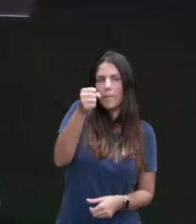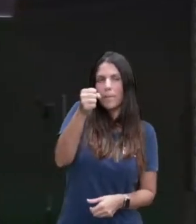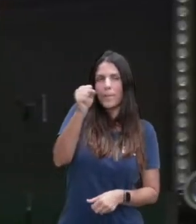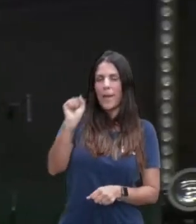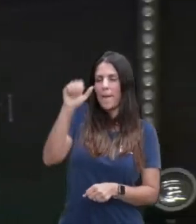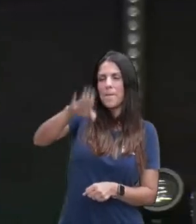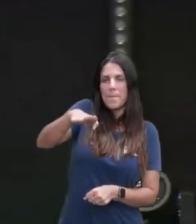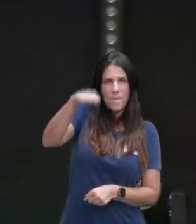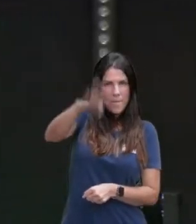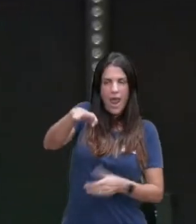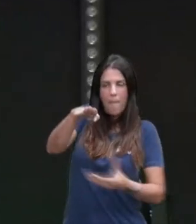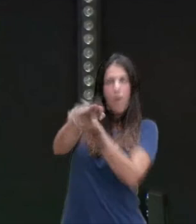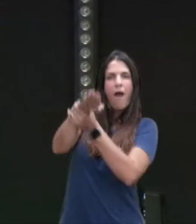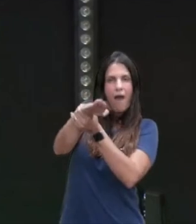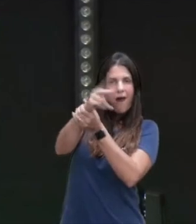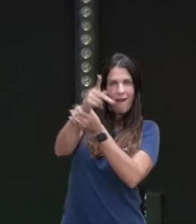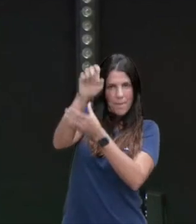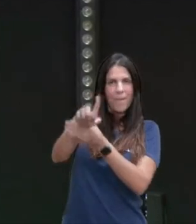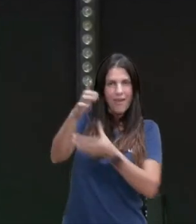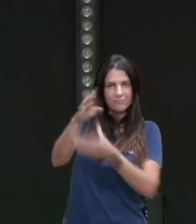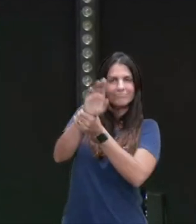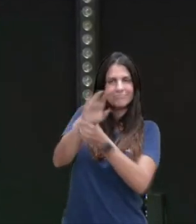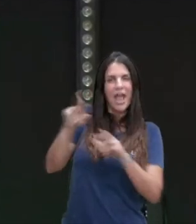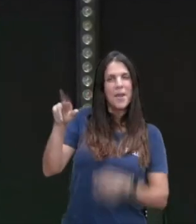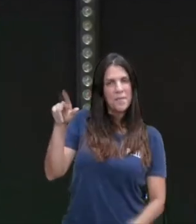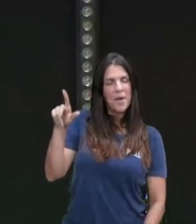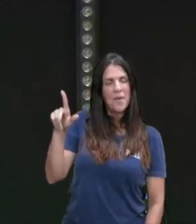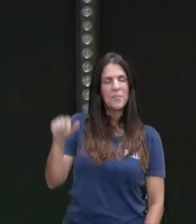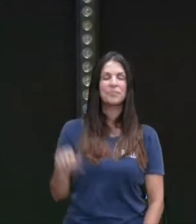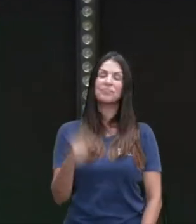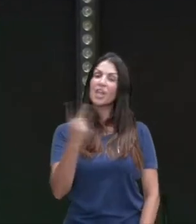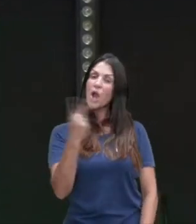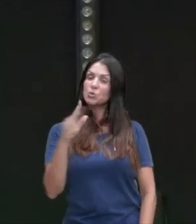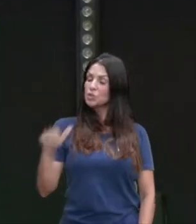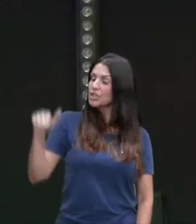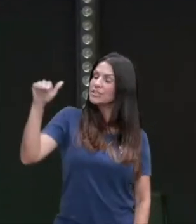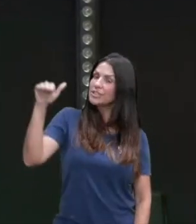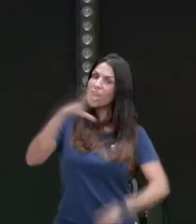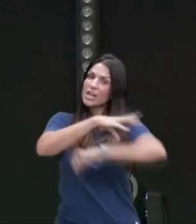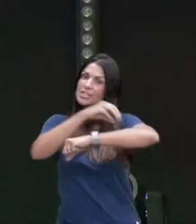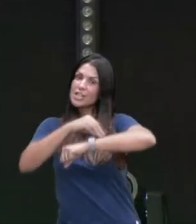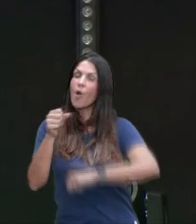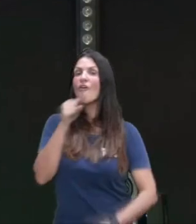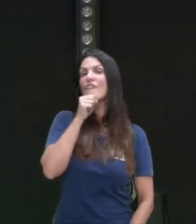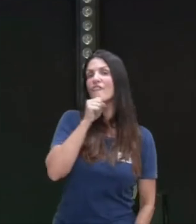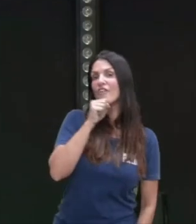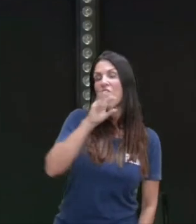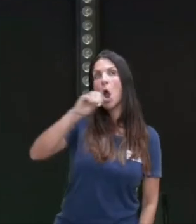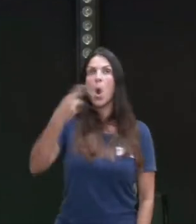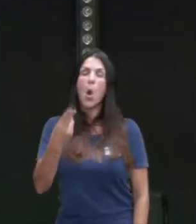Esaú e os dois cresceram o Esaú era o filho mais velho ou